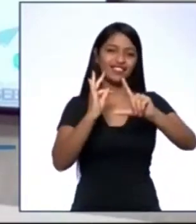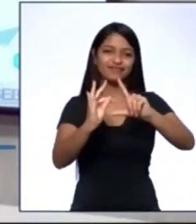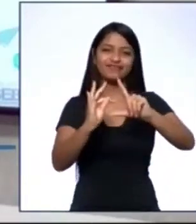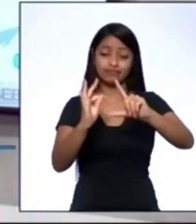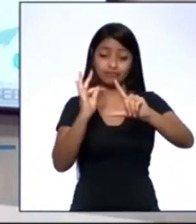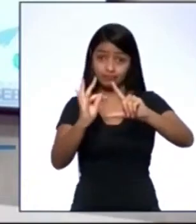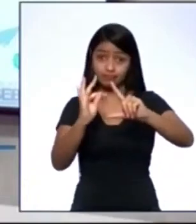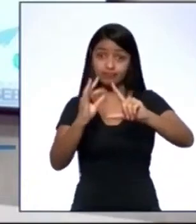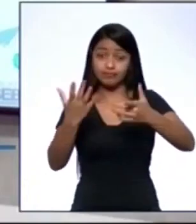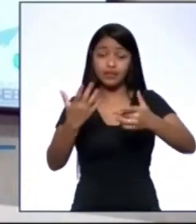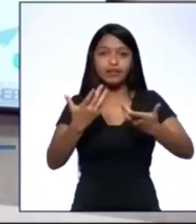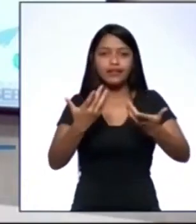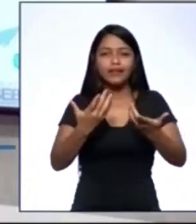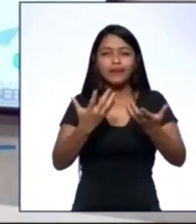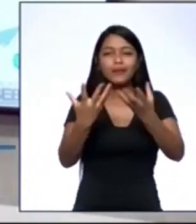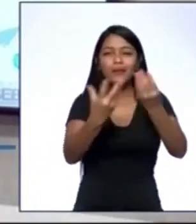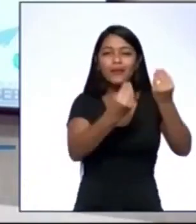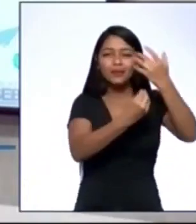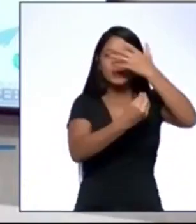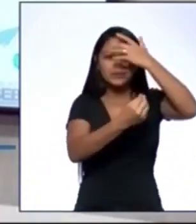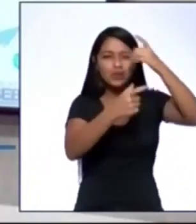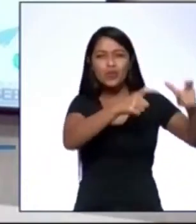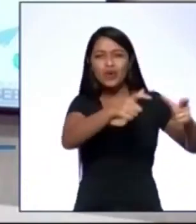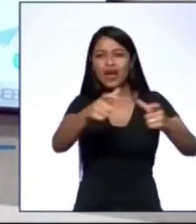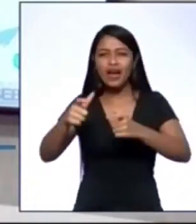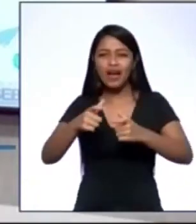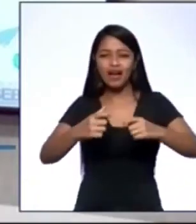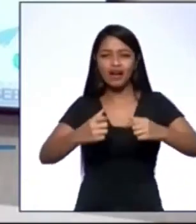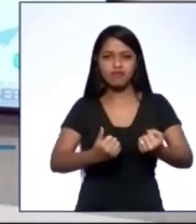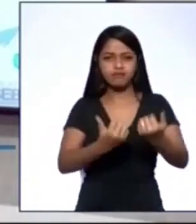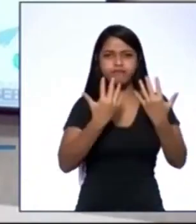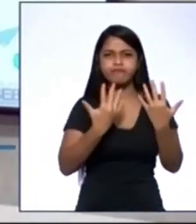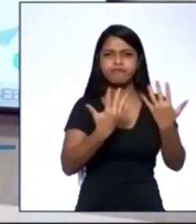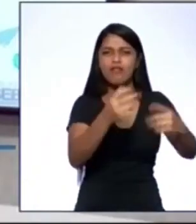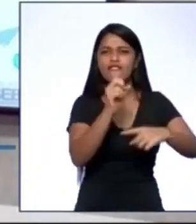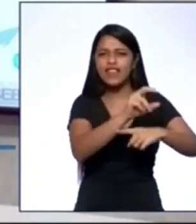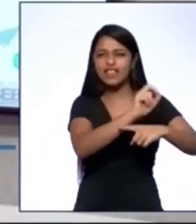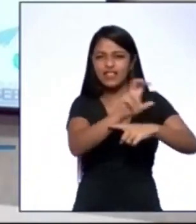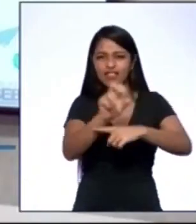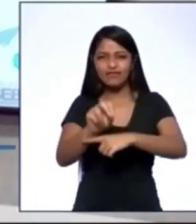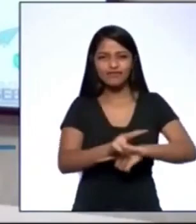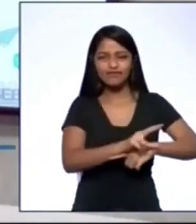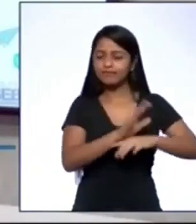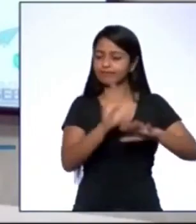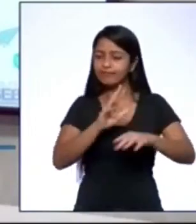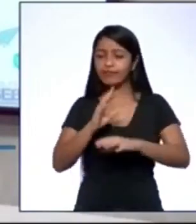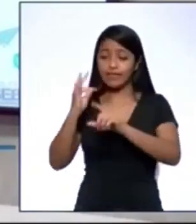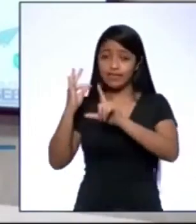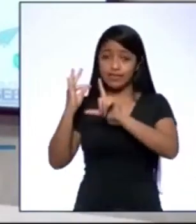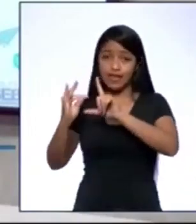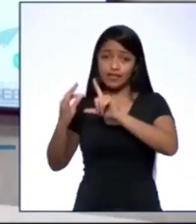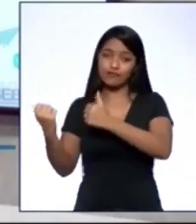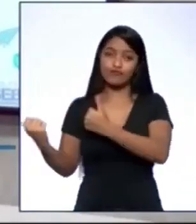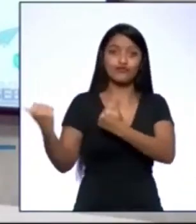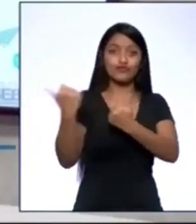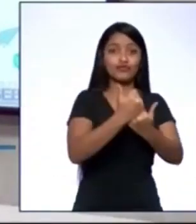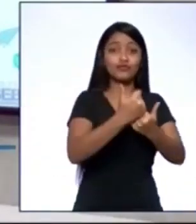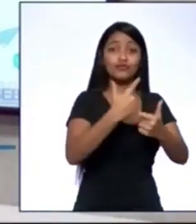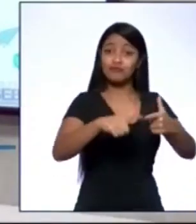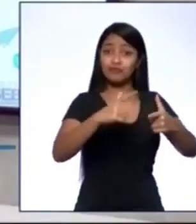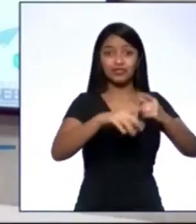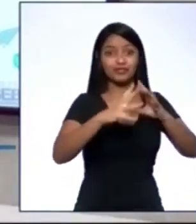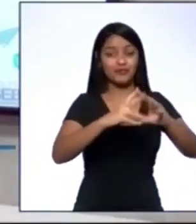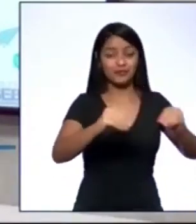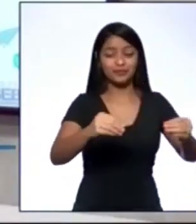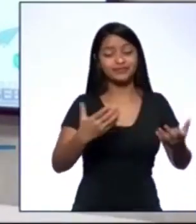que é a utilização excessiva de agrotóxicos que nós temos, principalmente no Brasil. Dei resistência aí